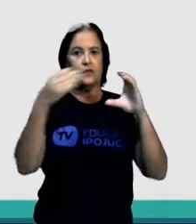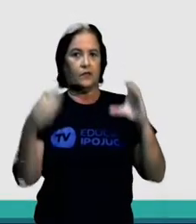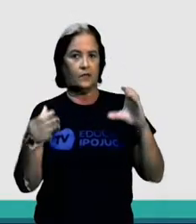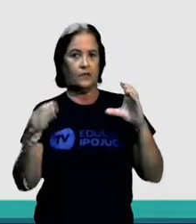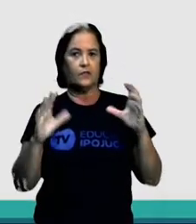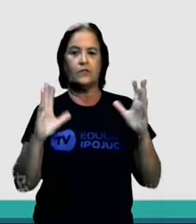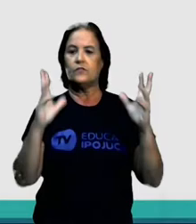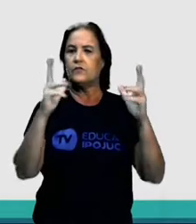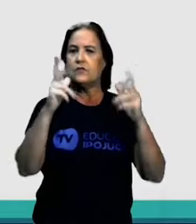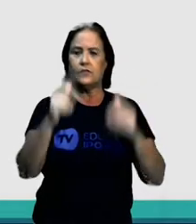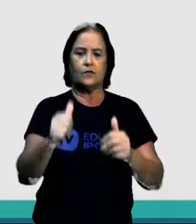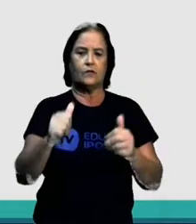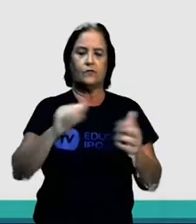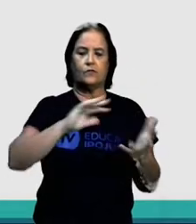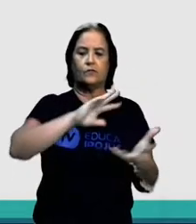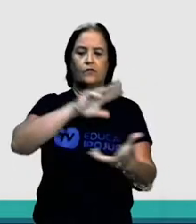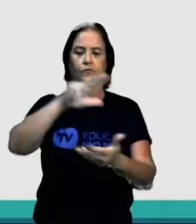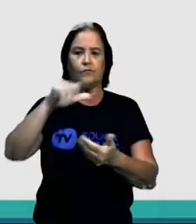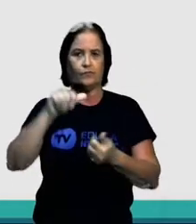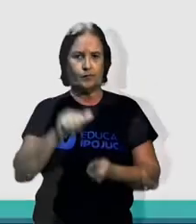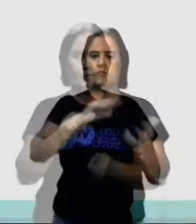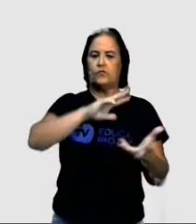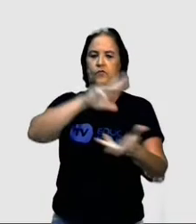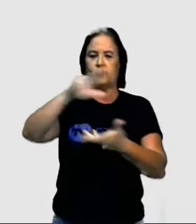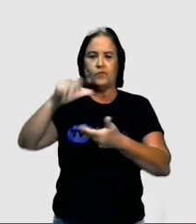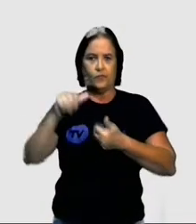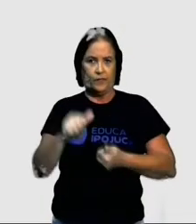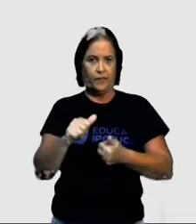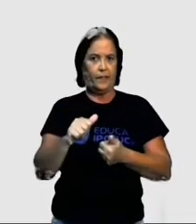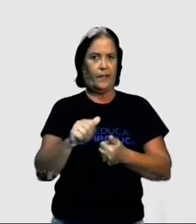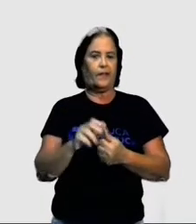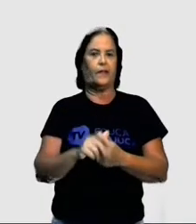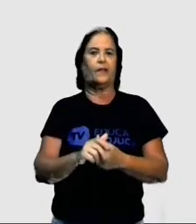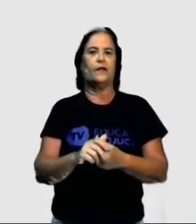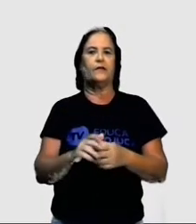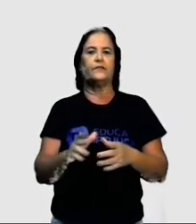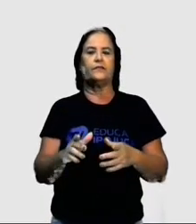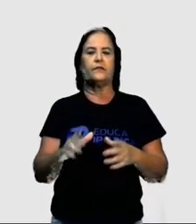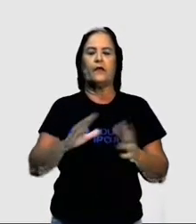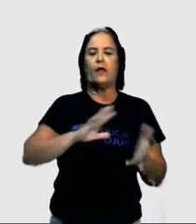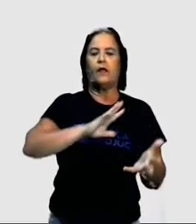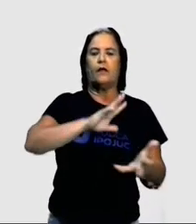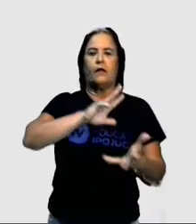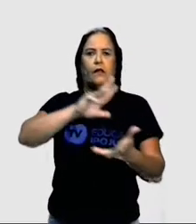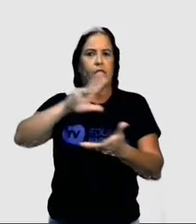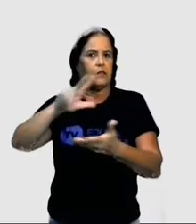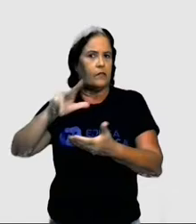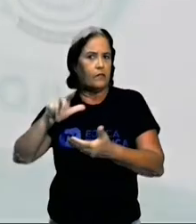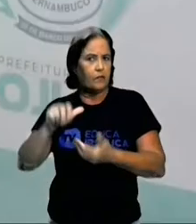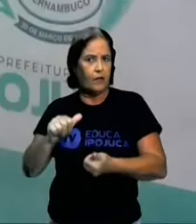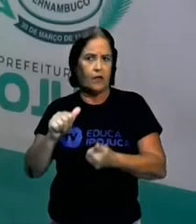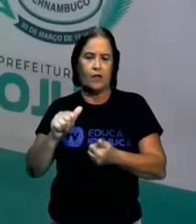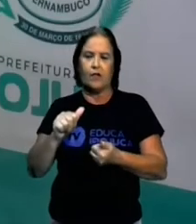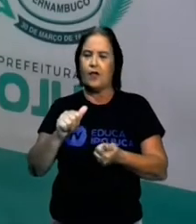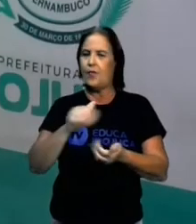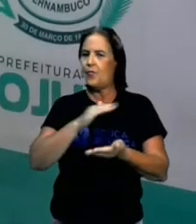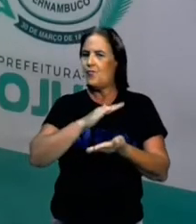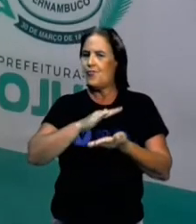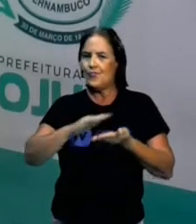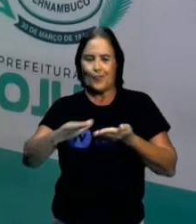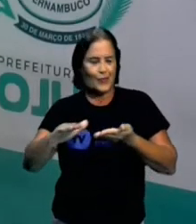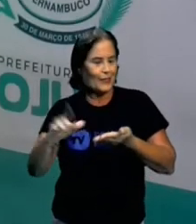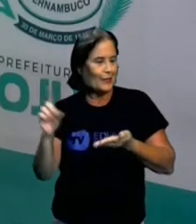características gerais do planeta Terra. Pessoal, a Terra não é